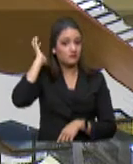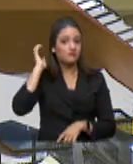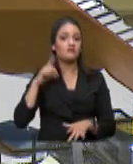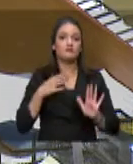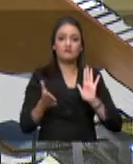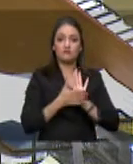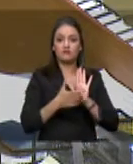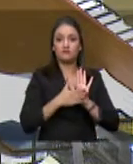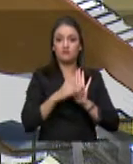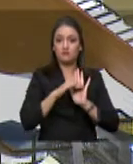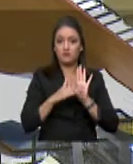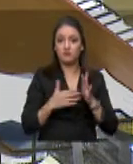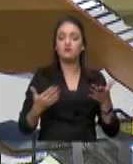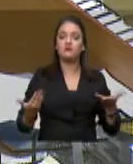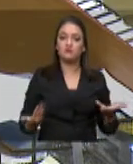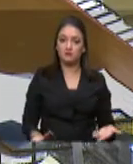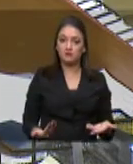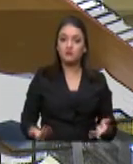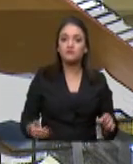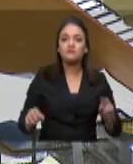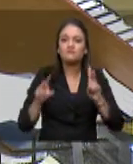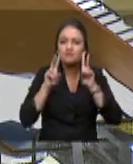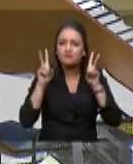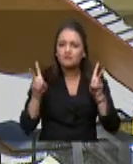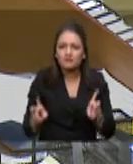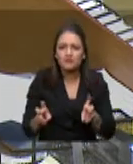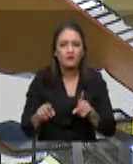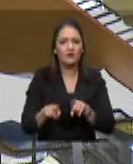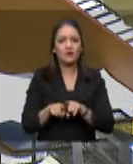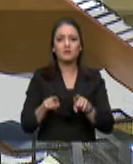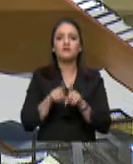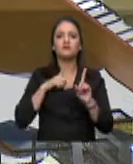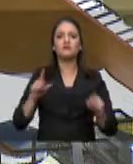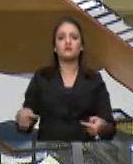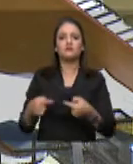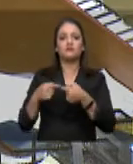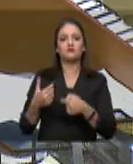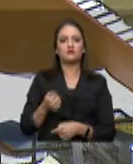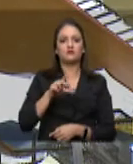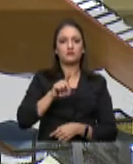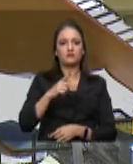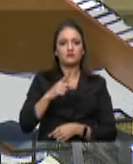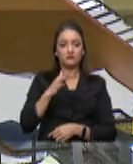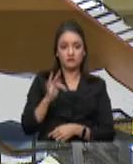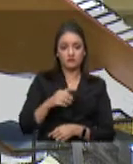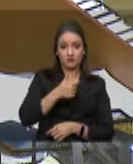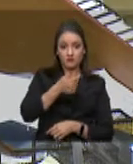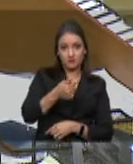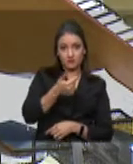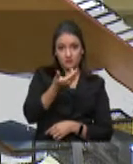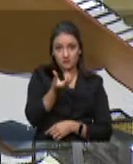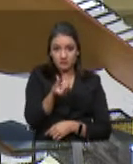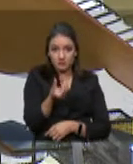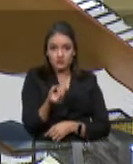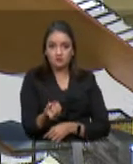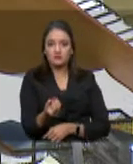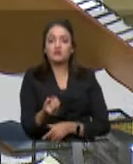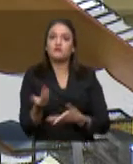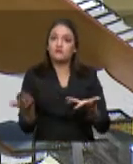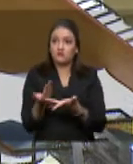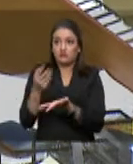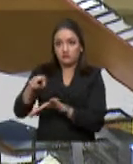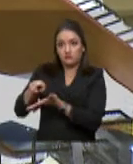do Tribunal. A matéria ditada tem igualmente relação com a DPF 760, no momento em vista ao ministro André